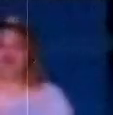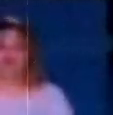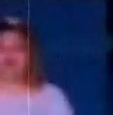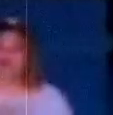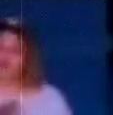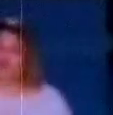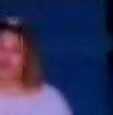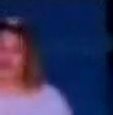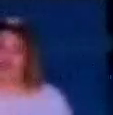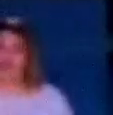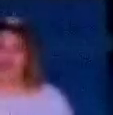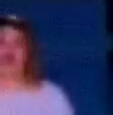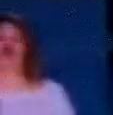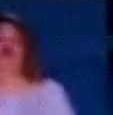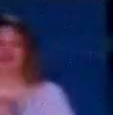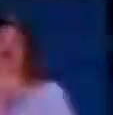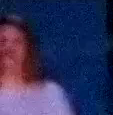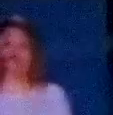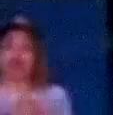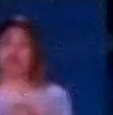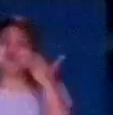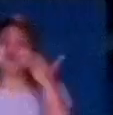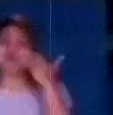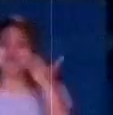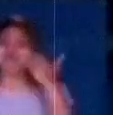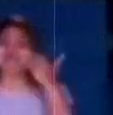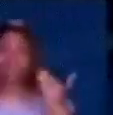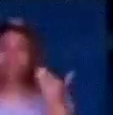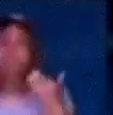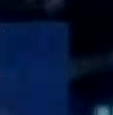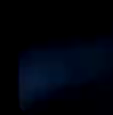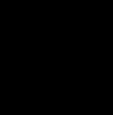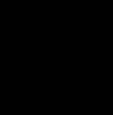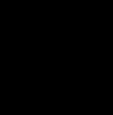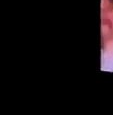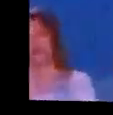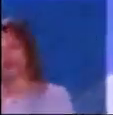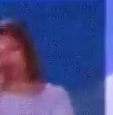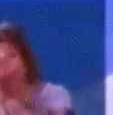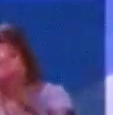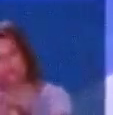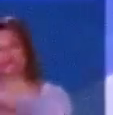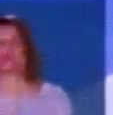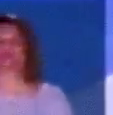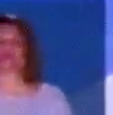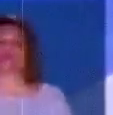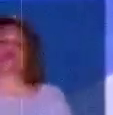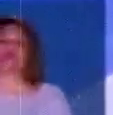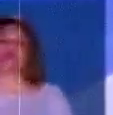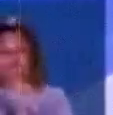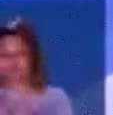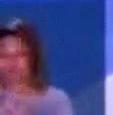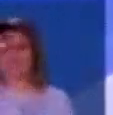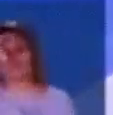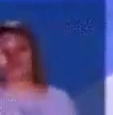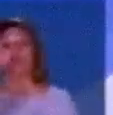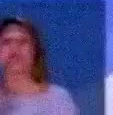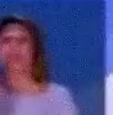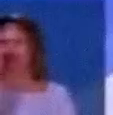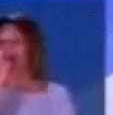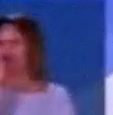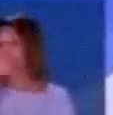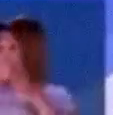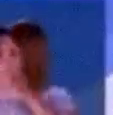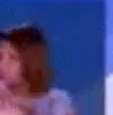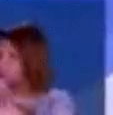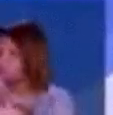Nosso compromisso é com a transparência e o uso correto Obrigado. Do dinheiro. Conforme definido em sorteio, o primeiro a se